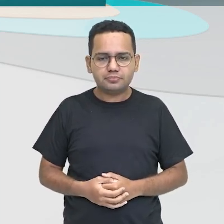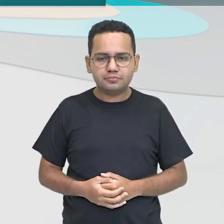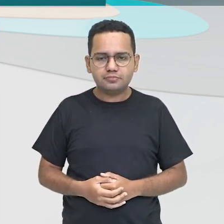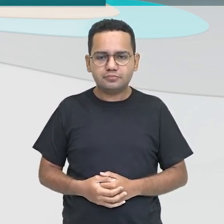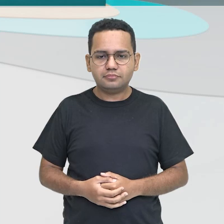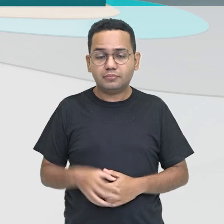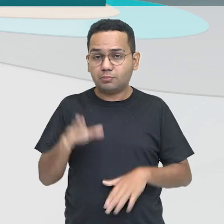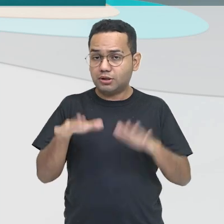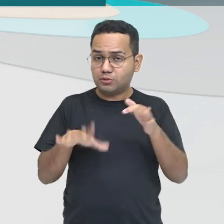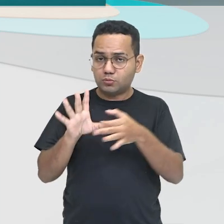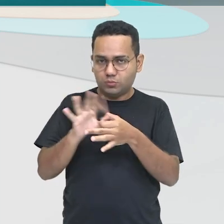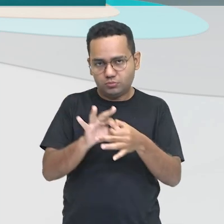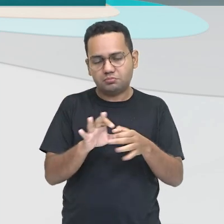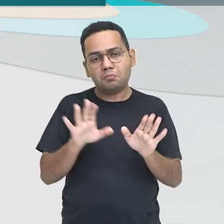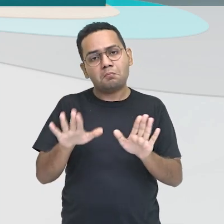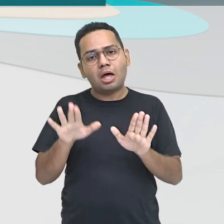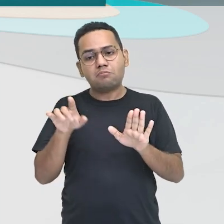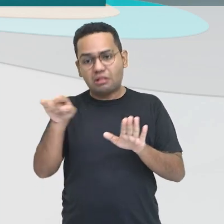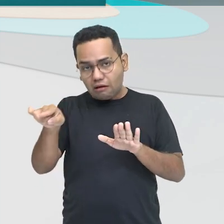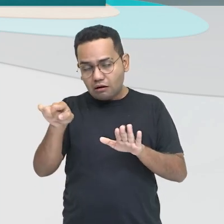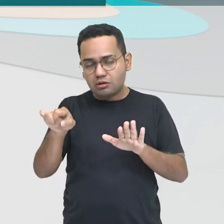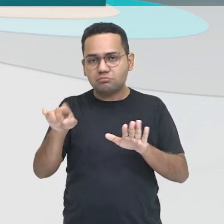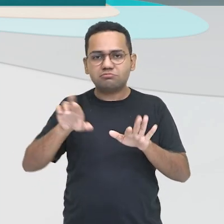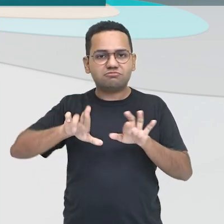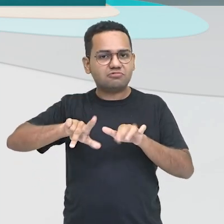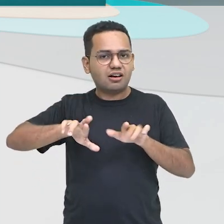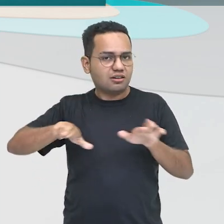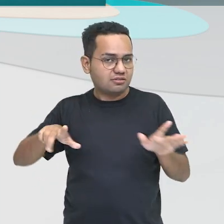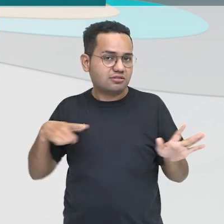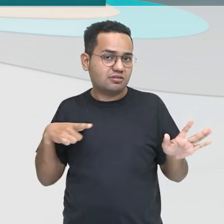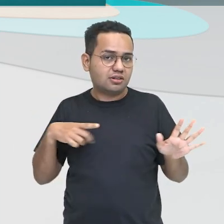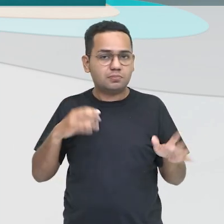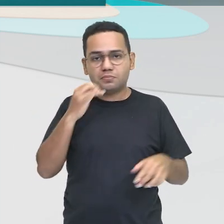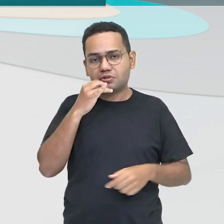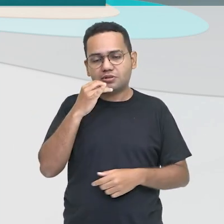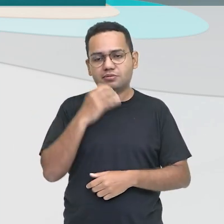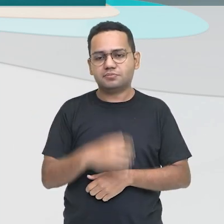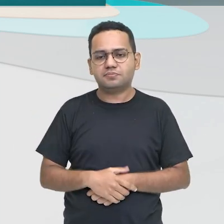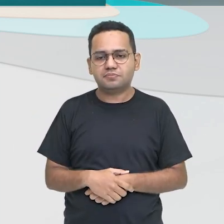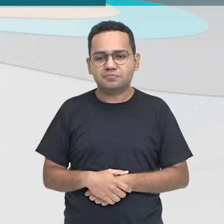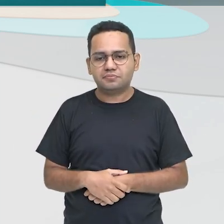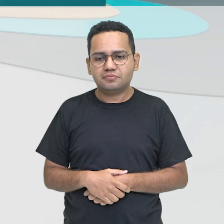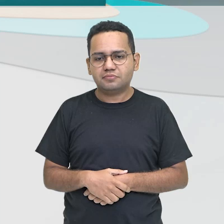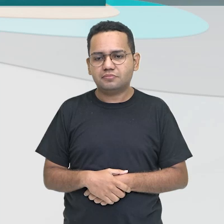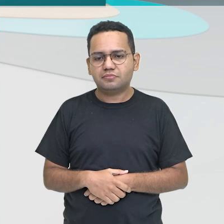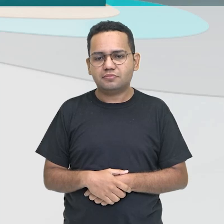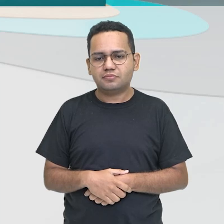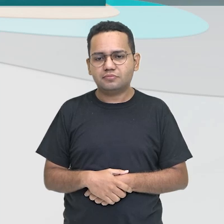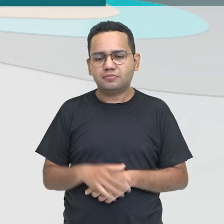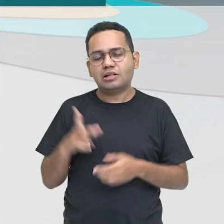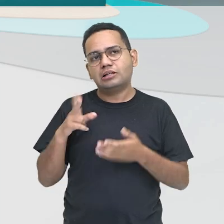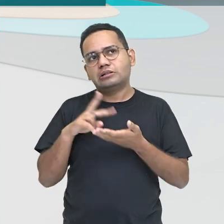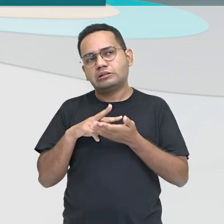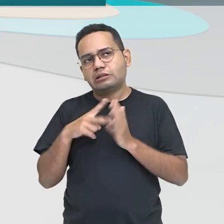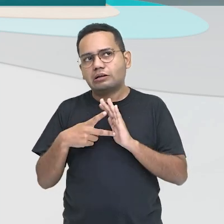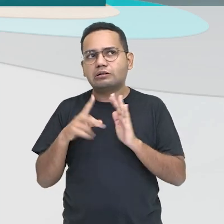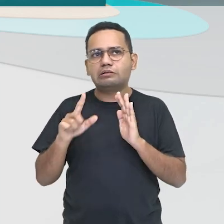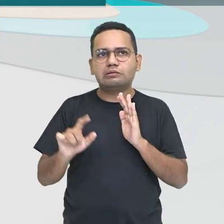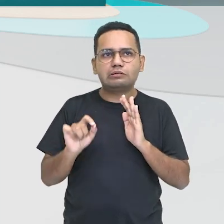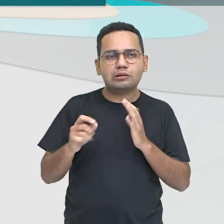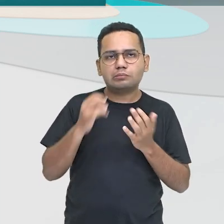dos advérbios são variadas, mas ele principalmente vai modificar sentido de adjetivo, de verbo e outro